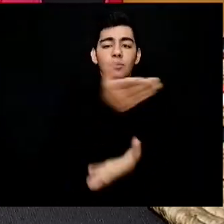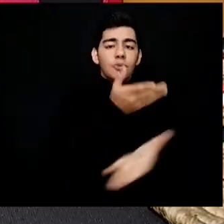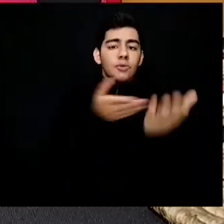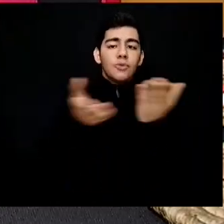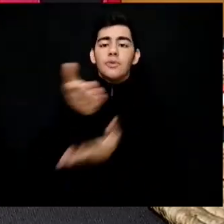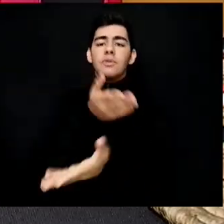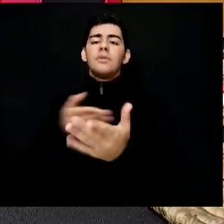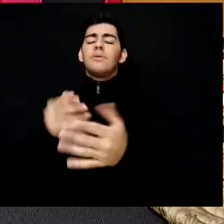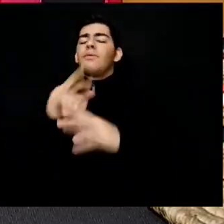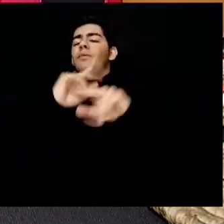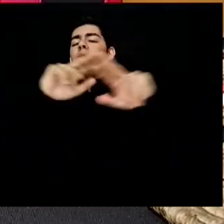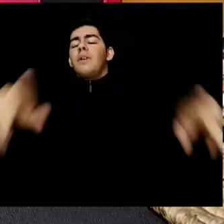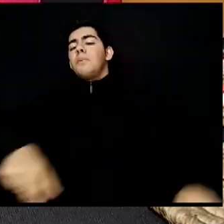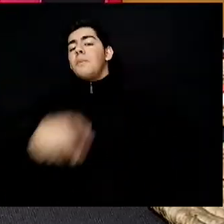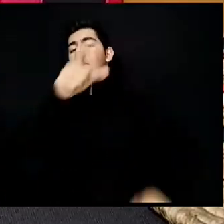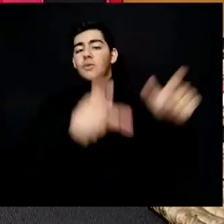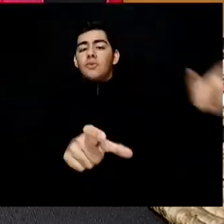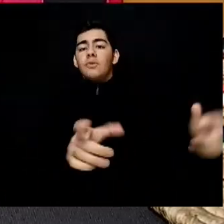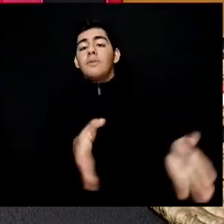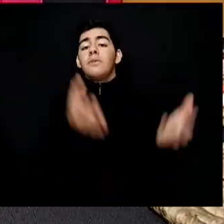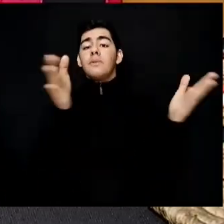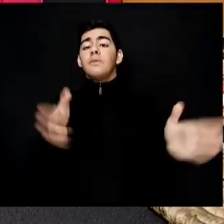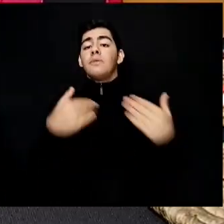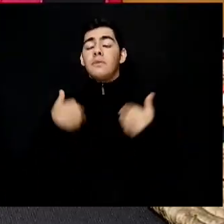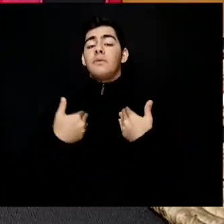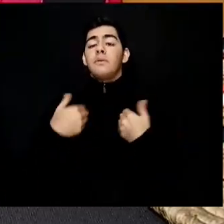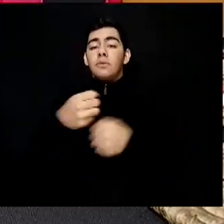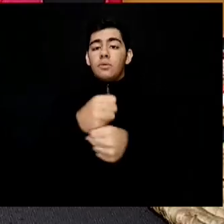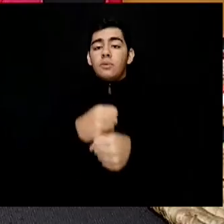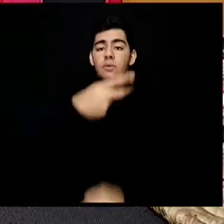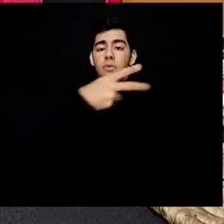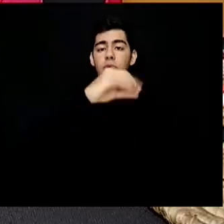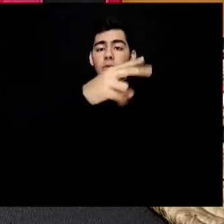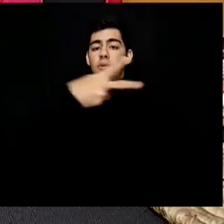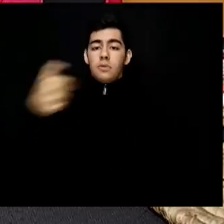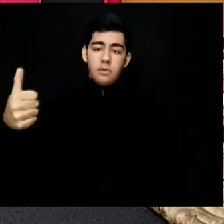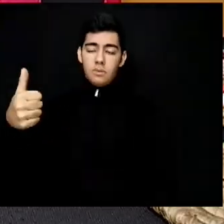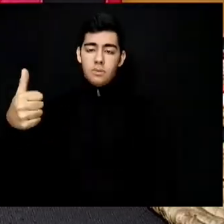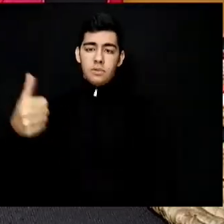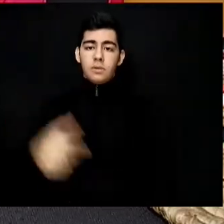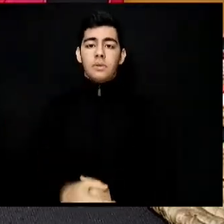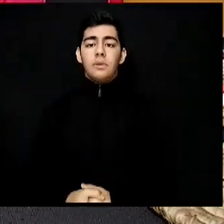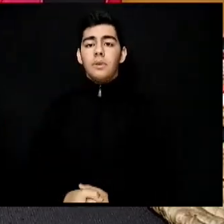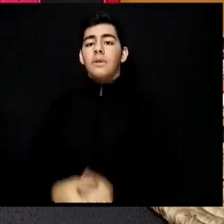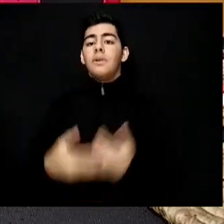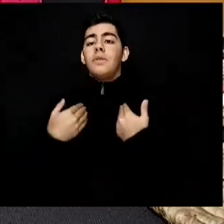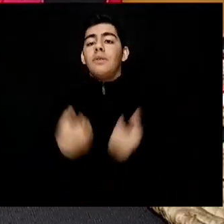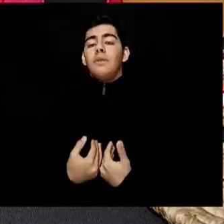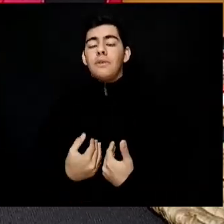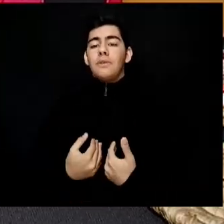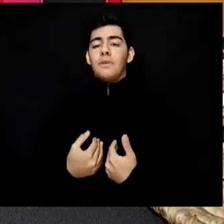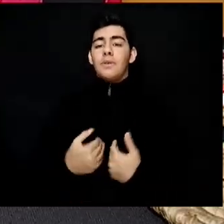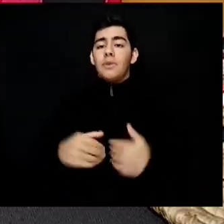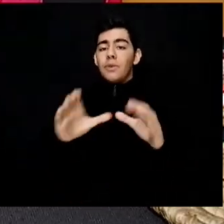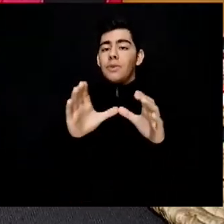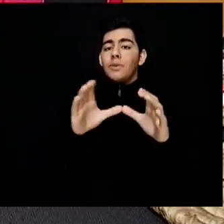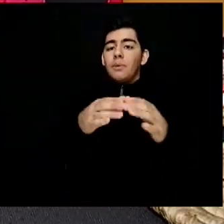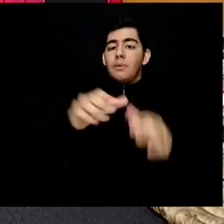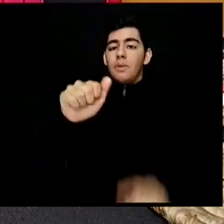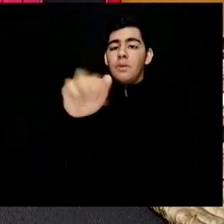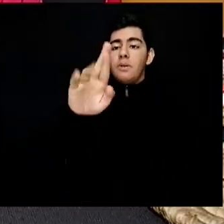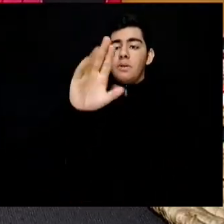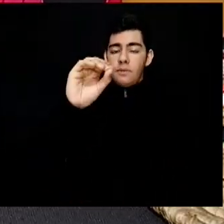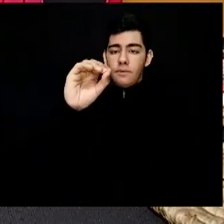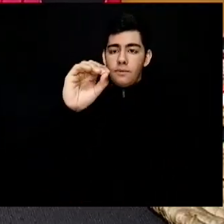aí em 2017 nasce a Balô, eu sou associada ao Bloco Afro Ileaie, de lá de Salvador, e